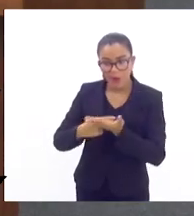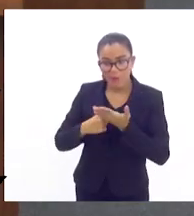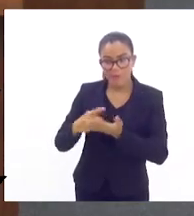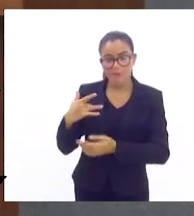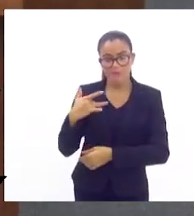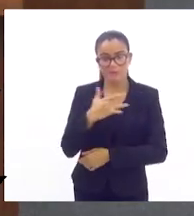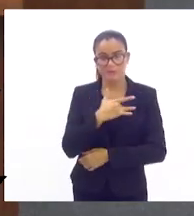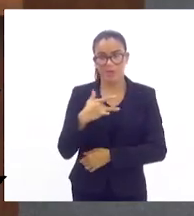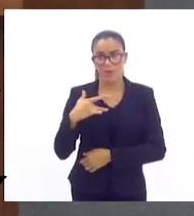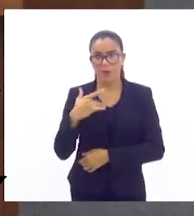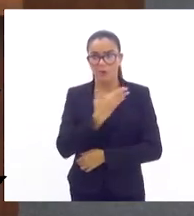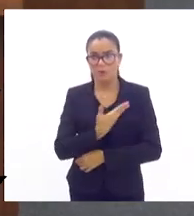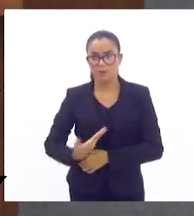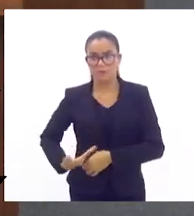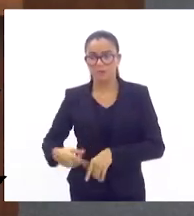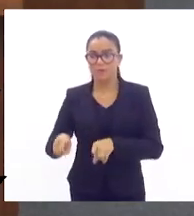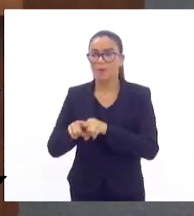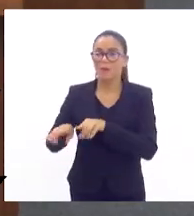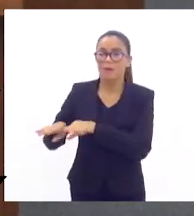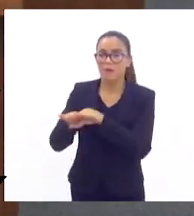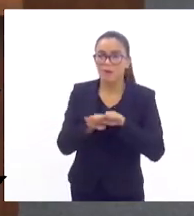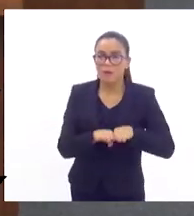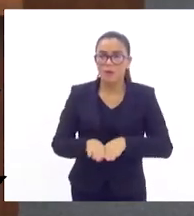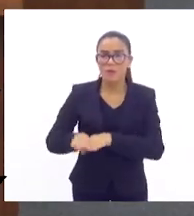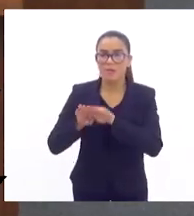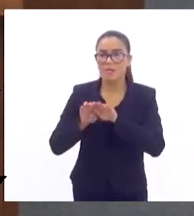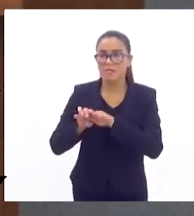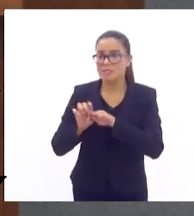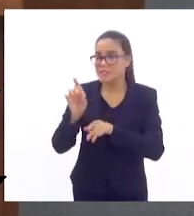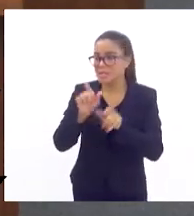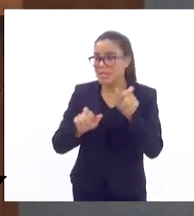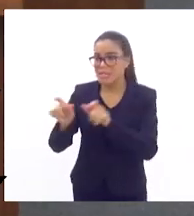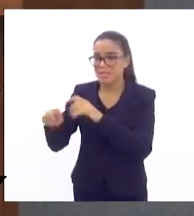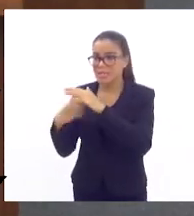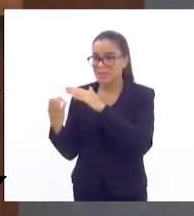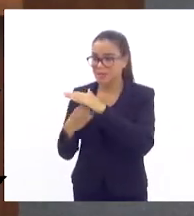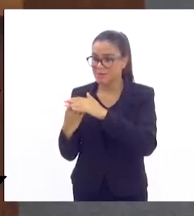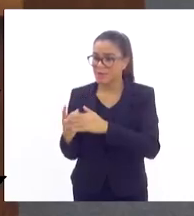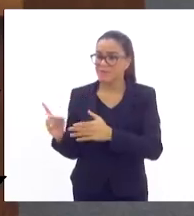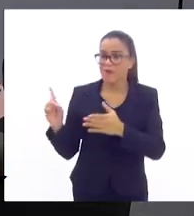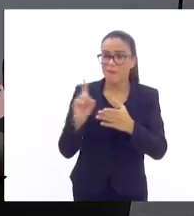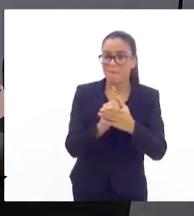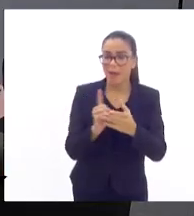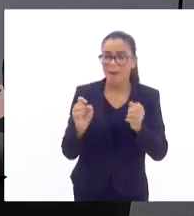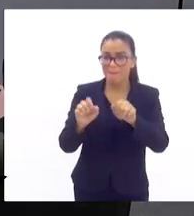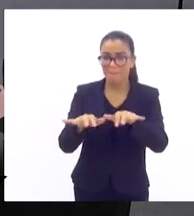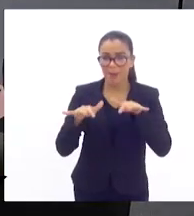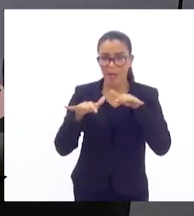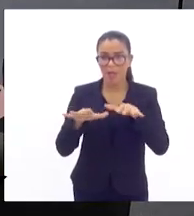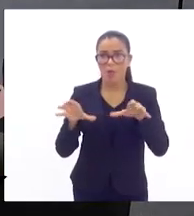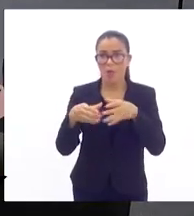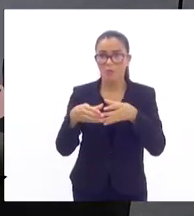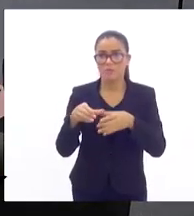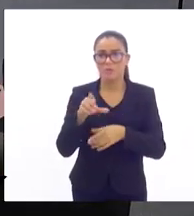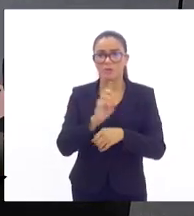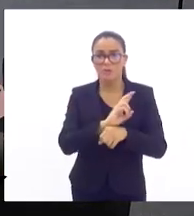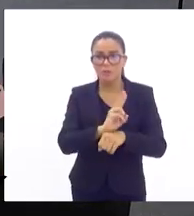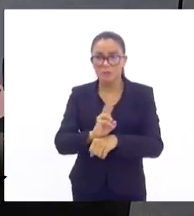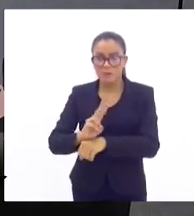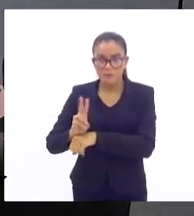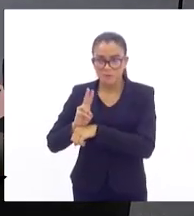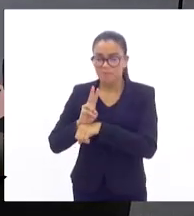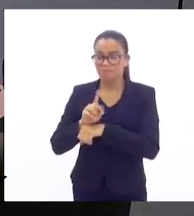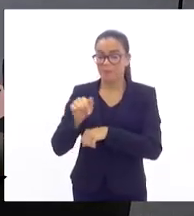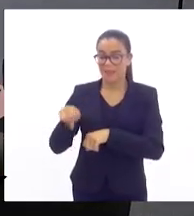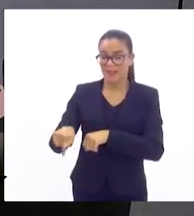pública e com a universalização, se eles estarão presentes nas comissões de monitoramento, que lá se dá o